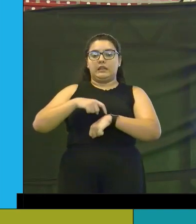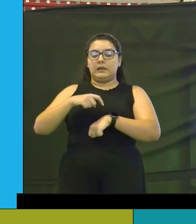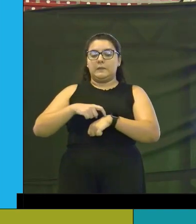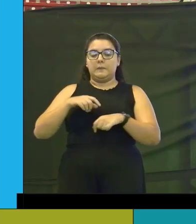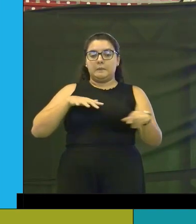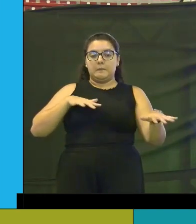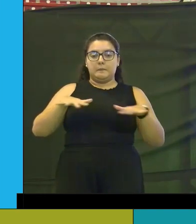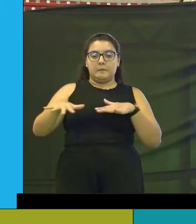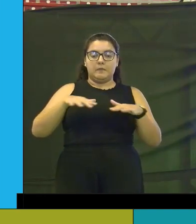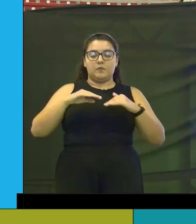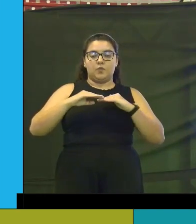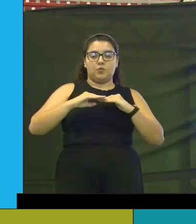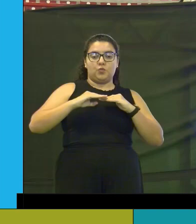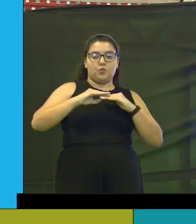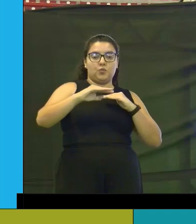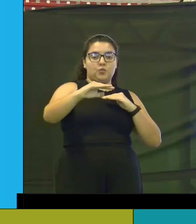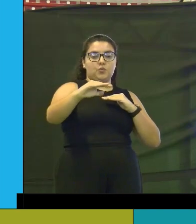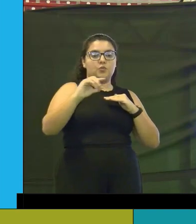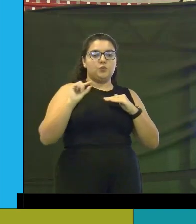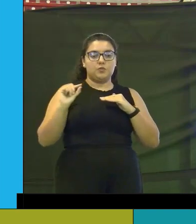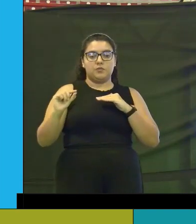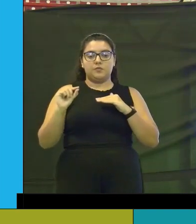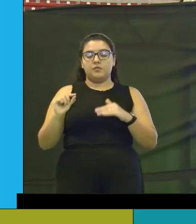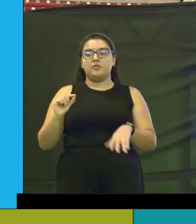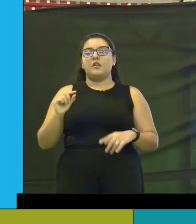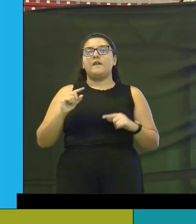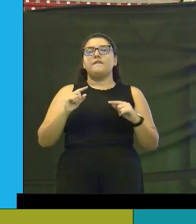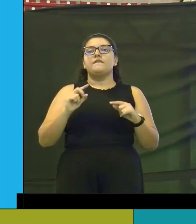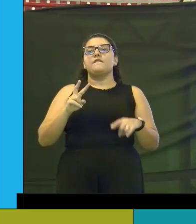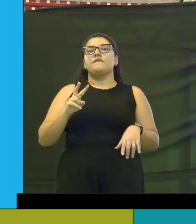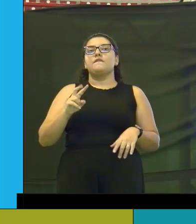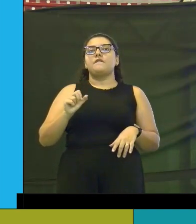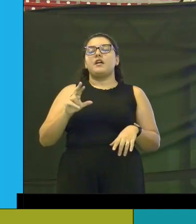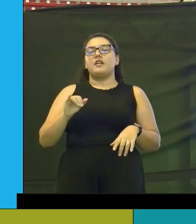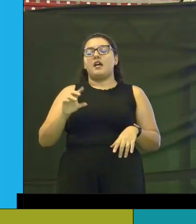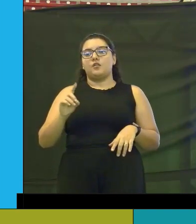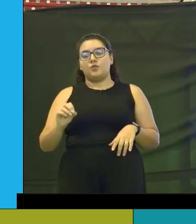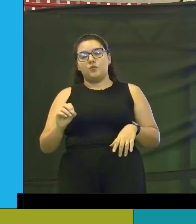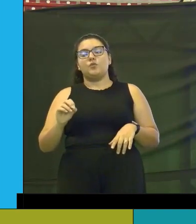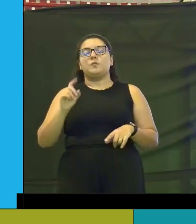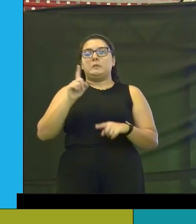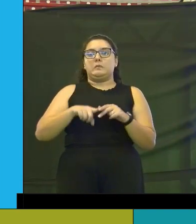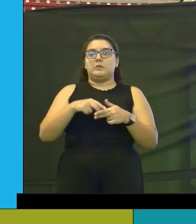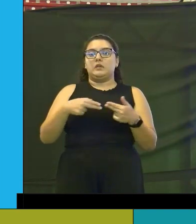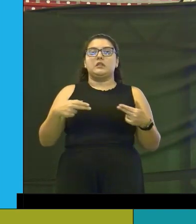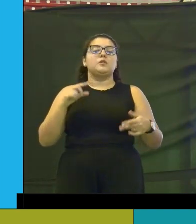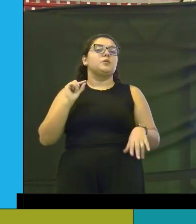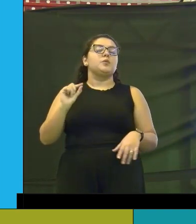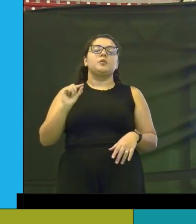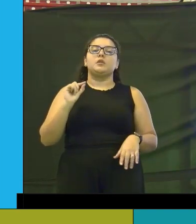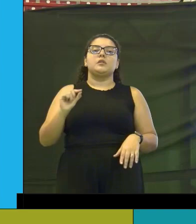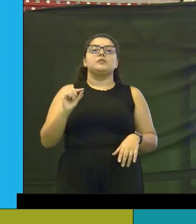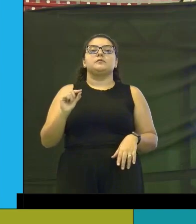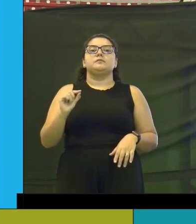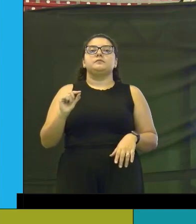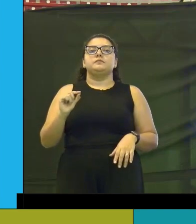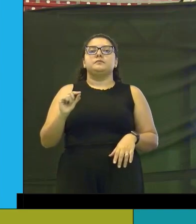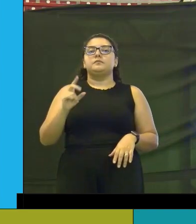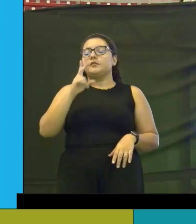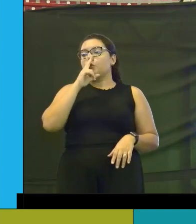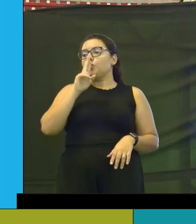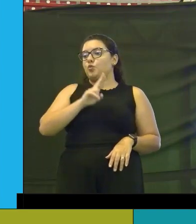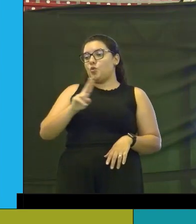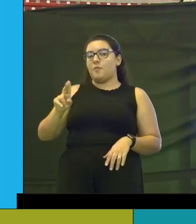movimento retilíneo uniformemente variado de um objeto de dimensões